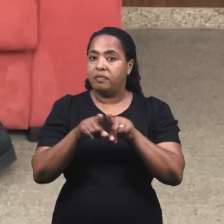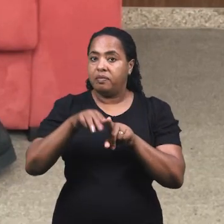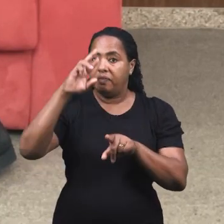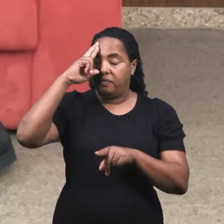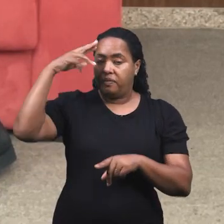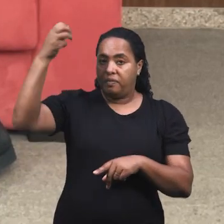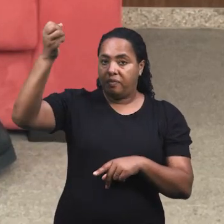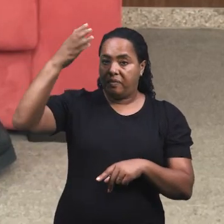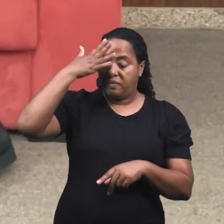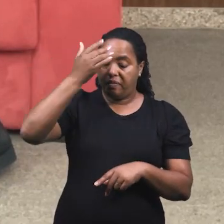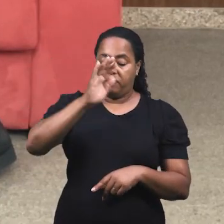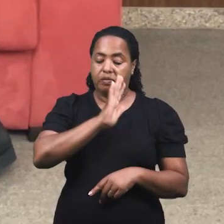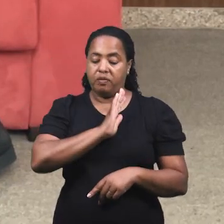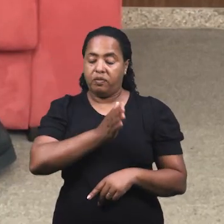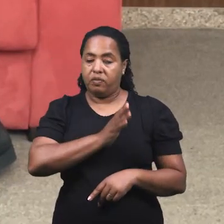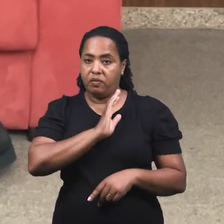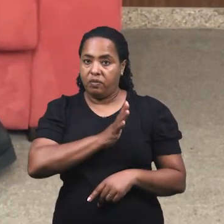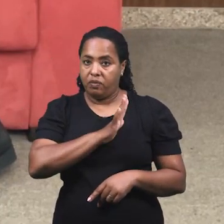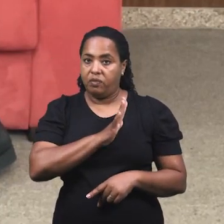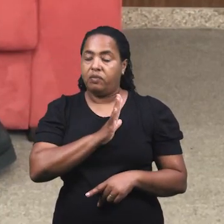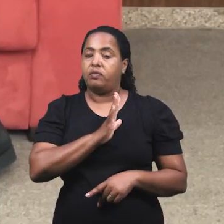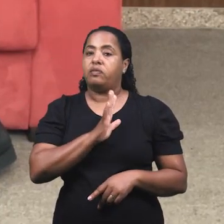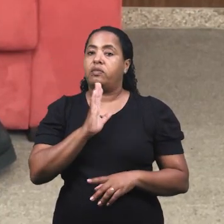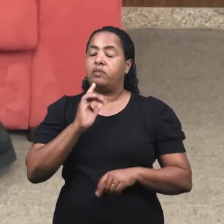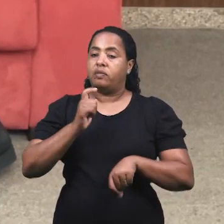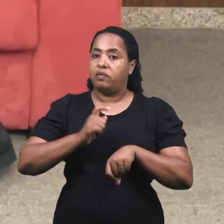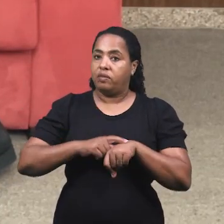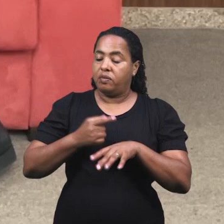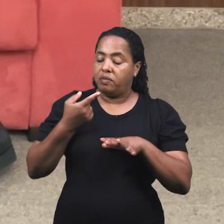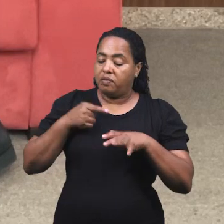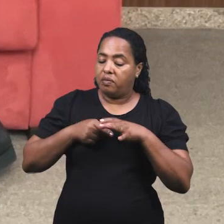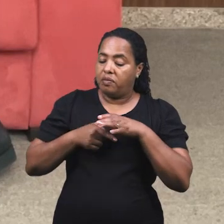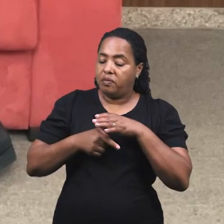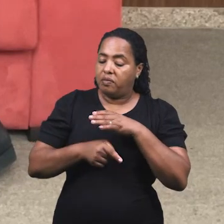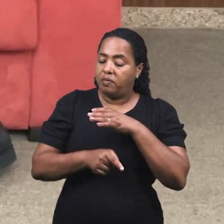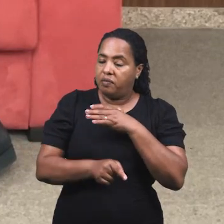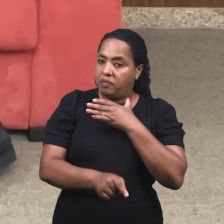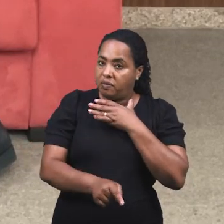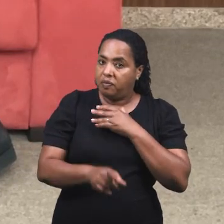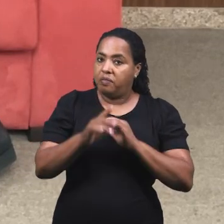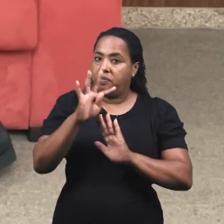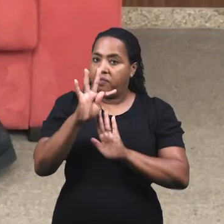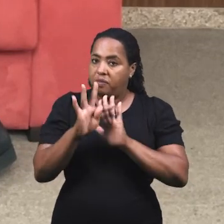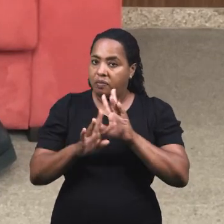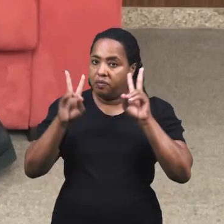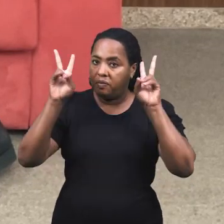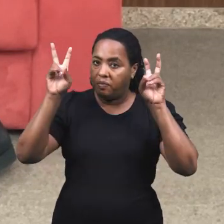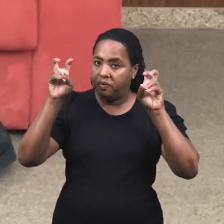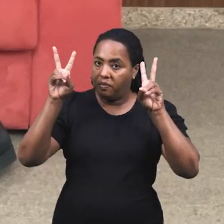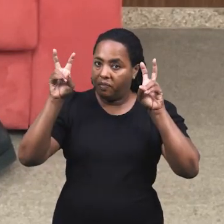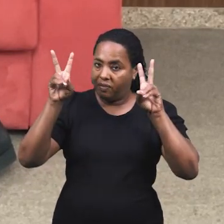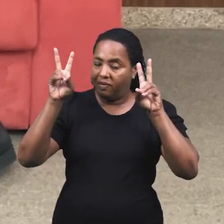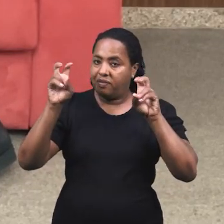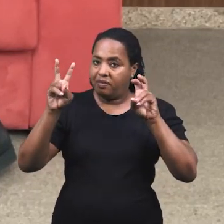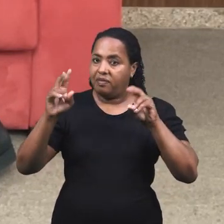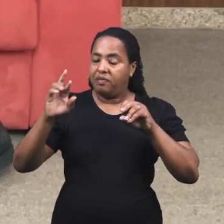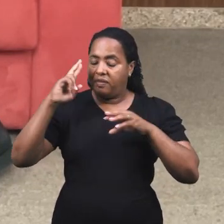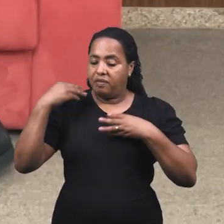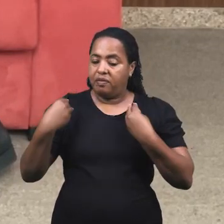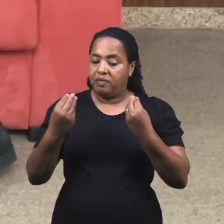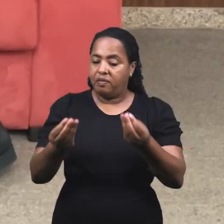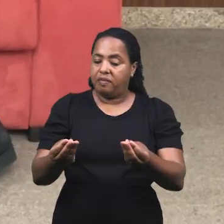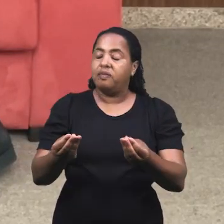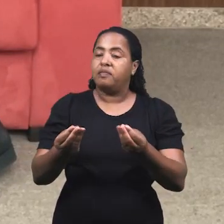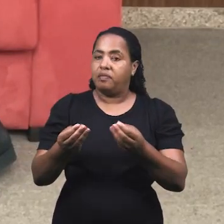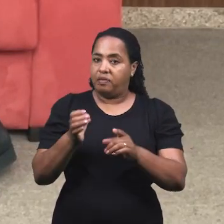mostraram também aquilo que o Senhor revelou aos seus corações na medida em que elas se aprofundaram, não é? No tema, naquilo